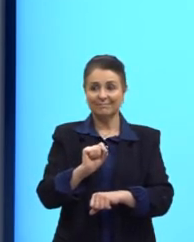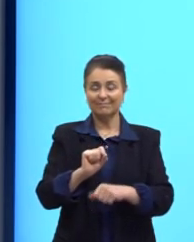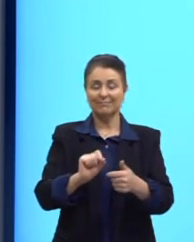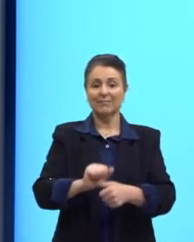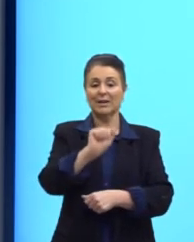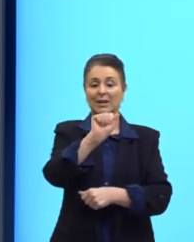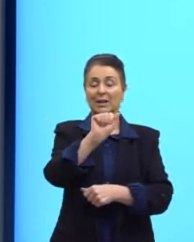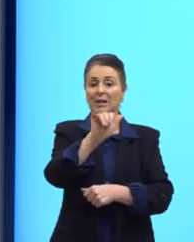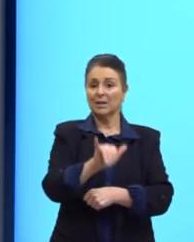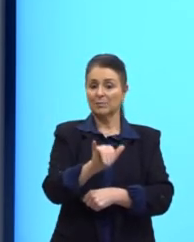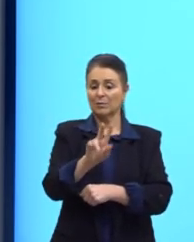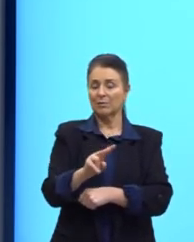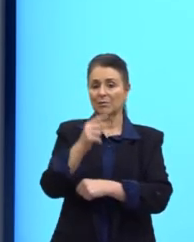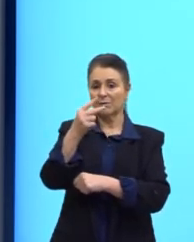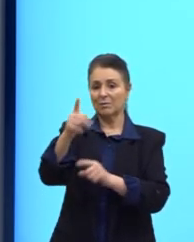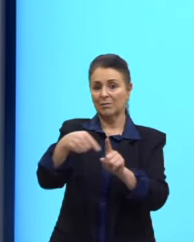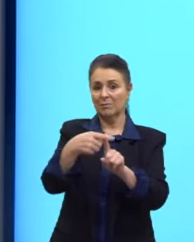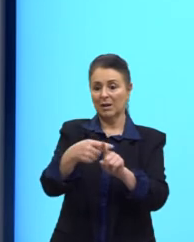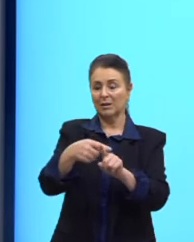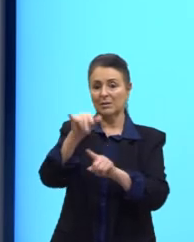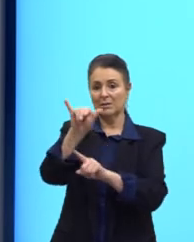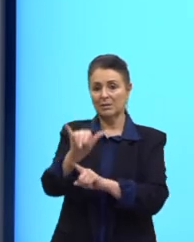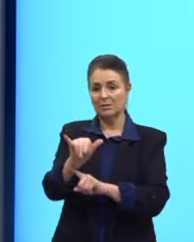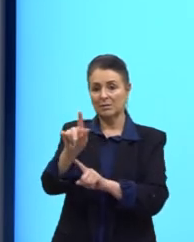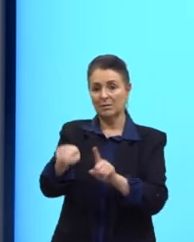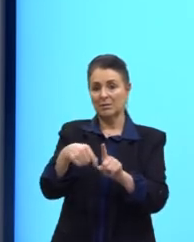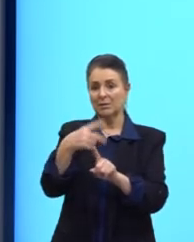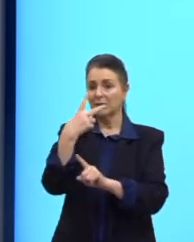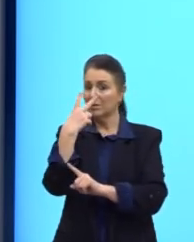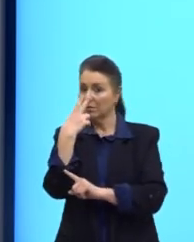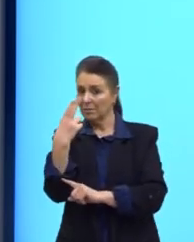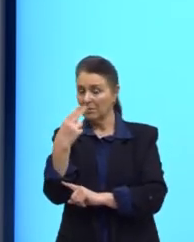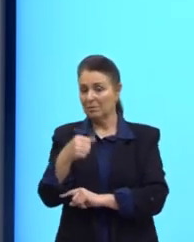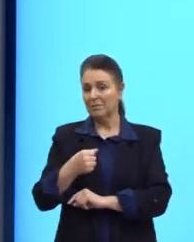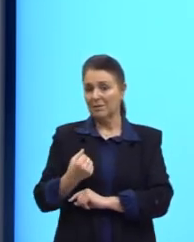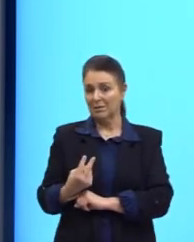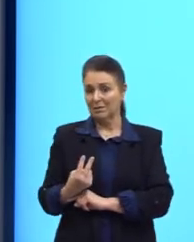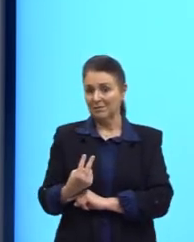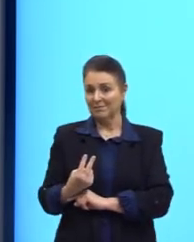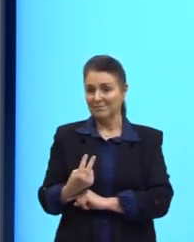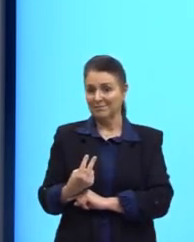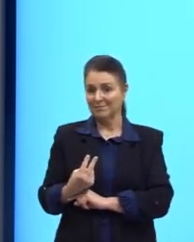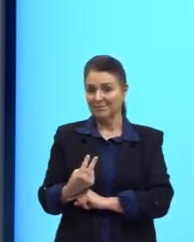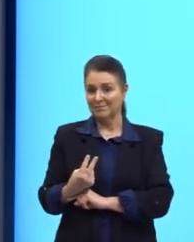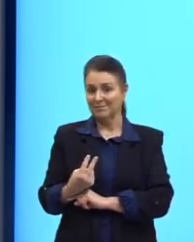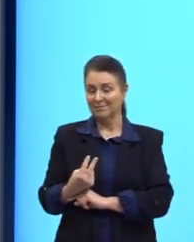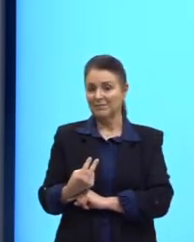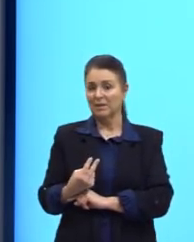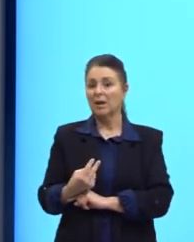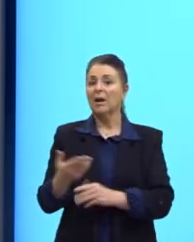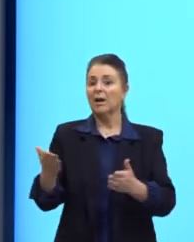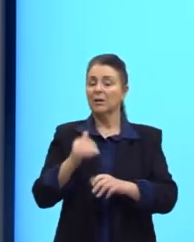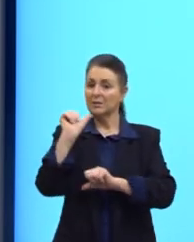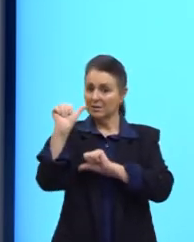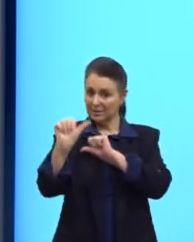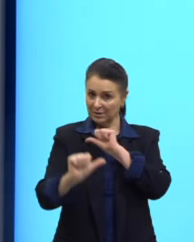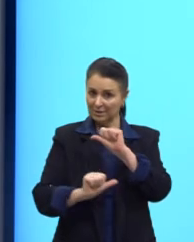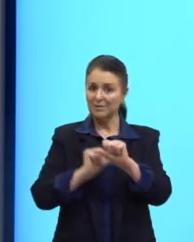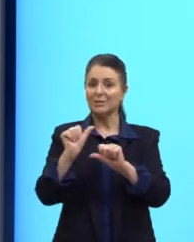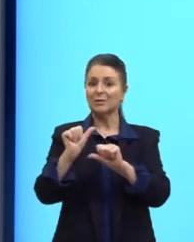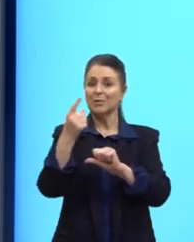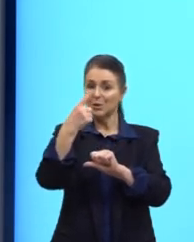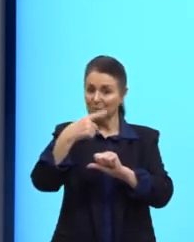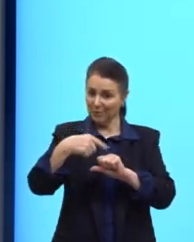ao quadrado mais y é igual a 2 tá aqui nós transformamos em uma